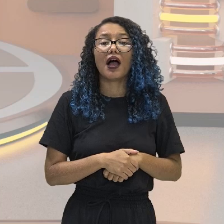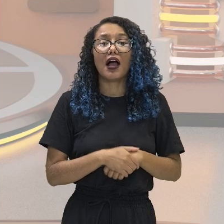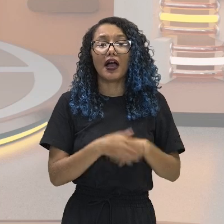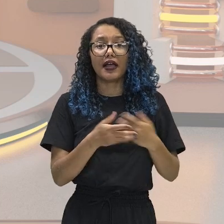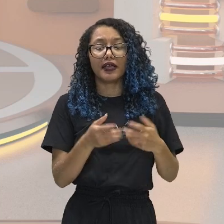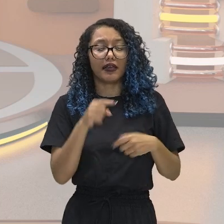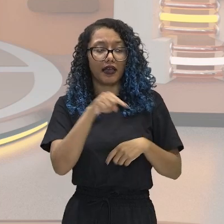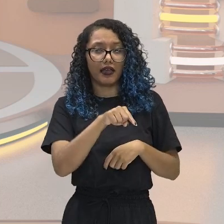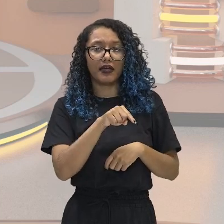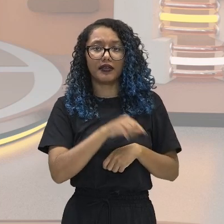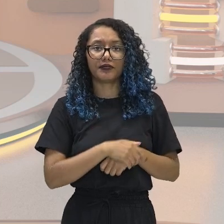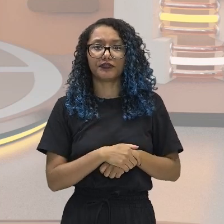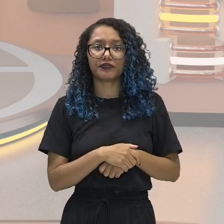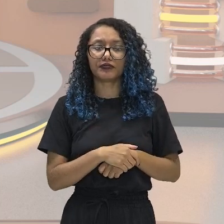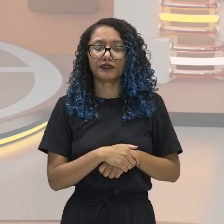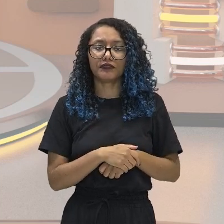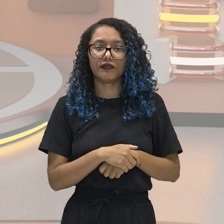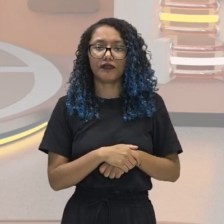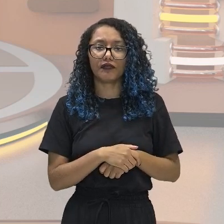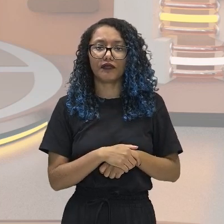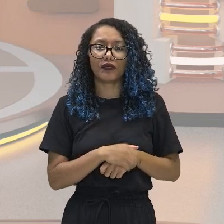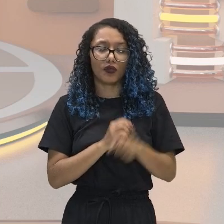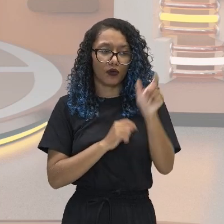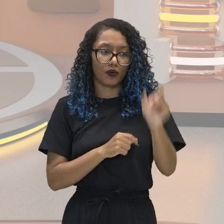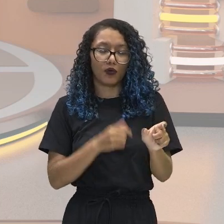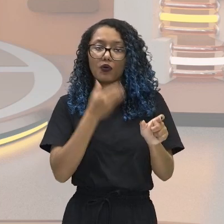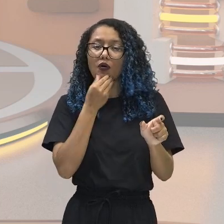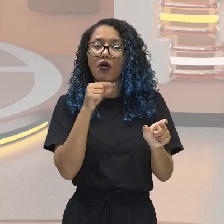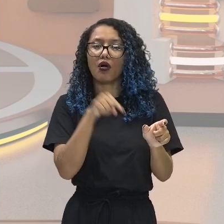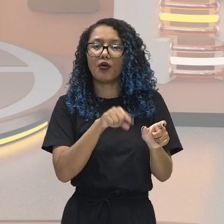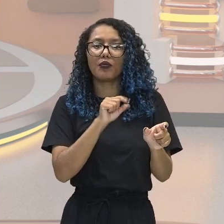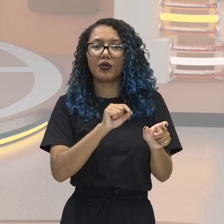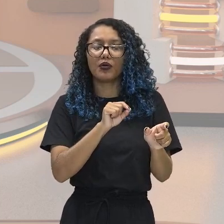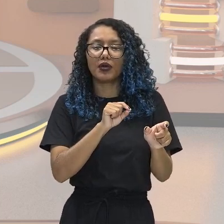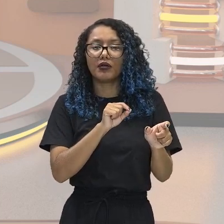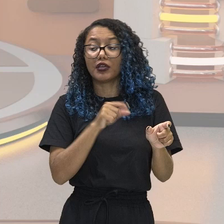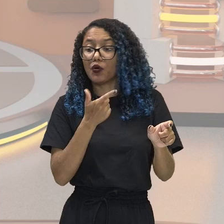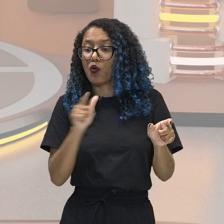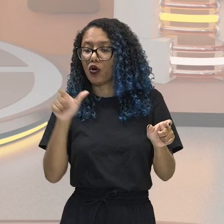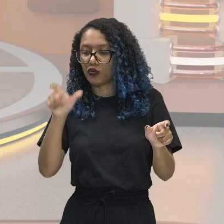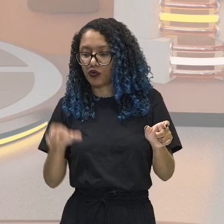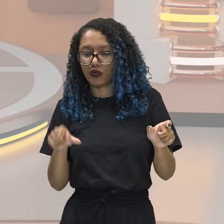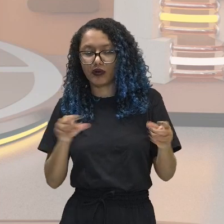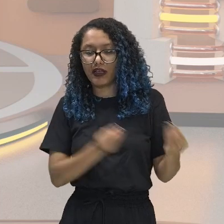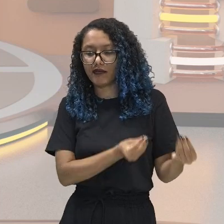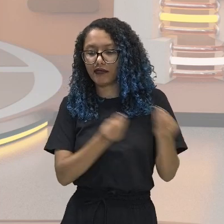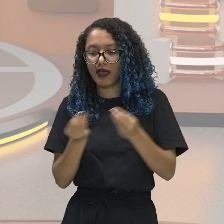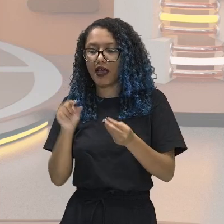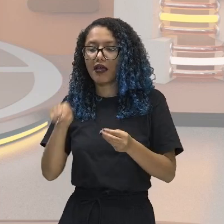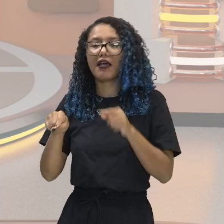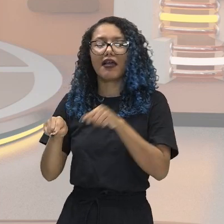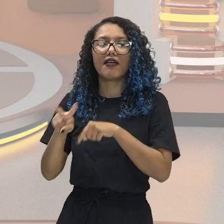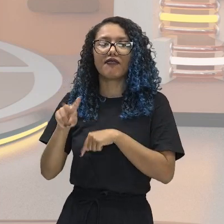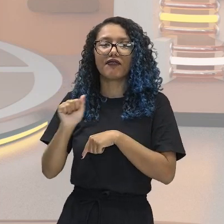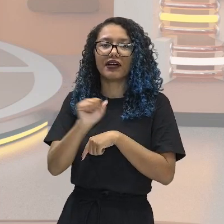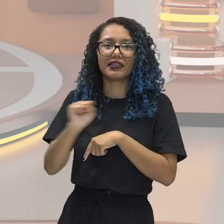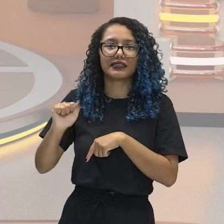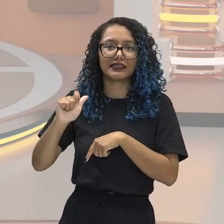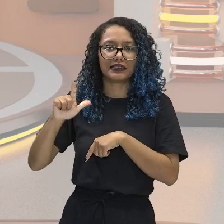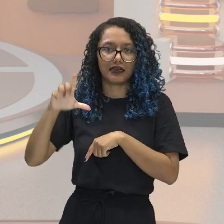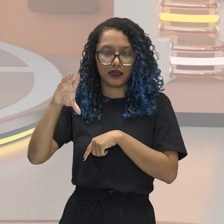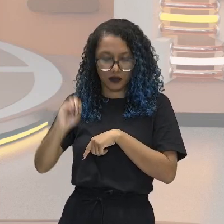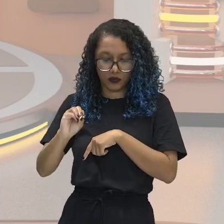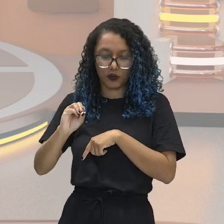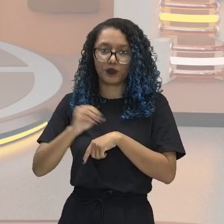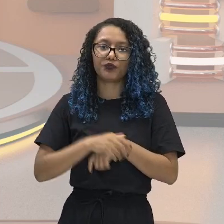vira, através da homenagem, o seu vassalo, tá, gente? A Europa medieval, naquele momento,